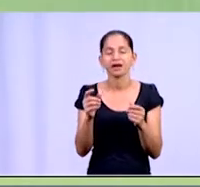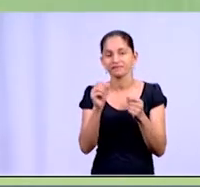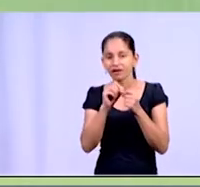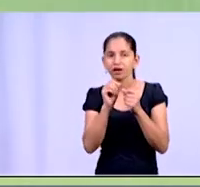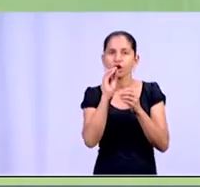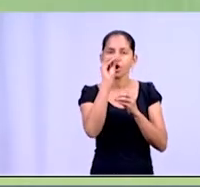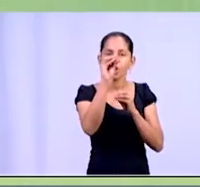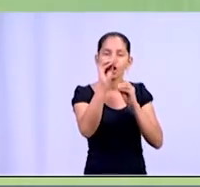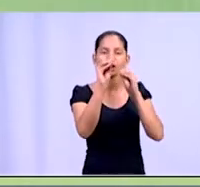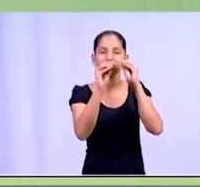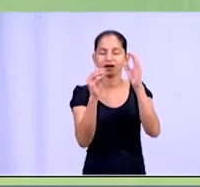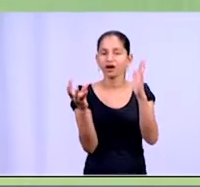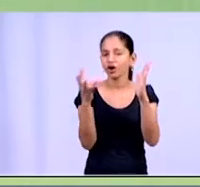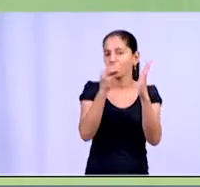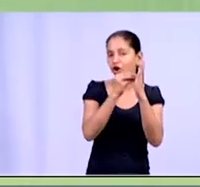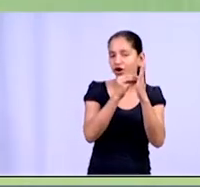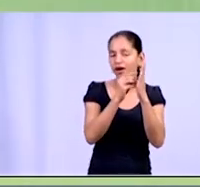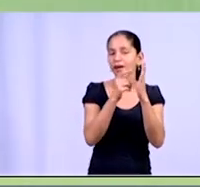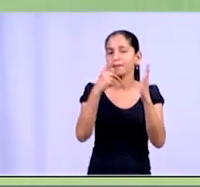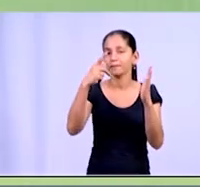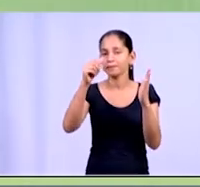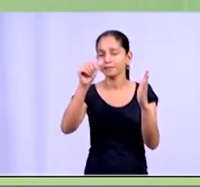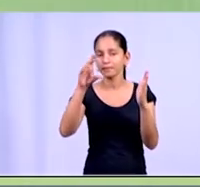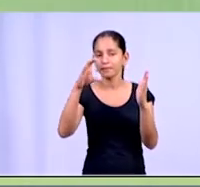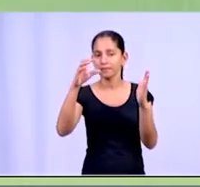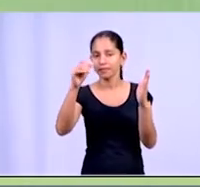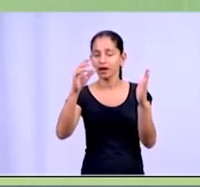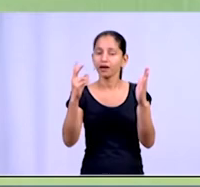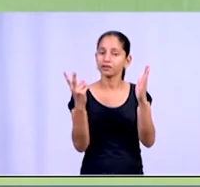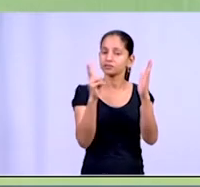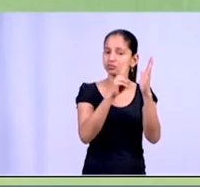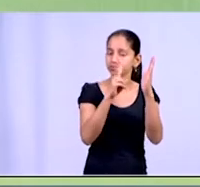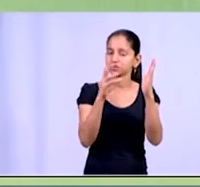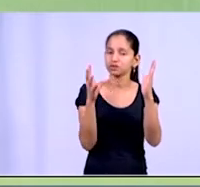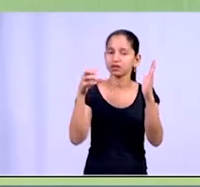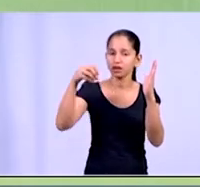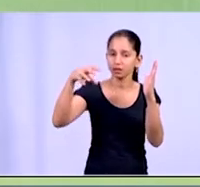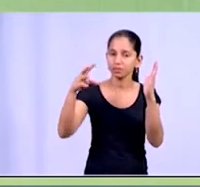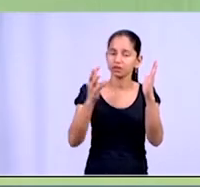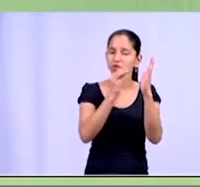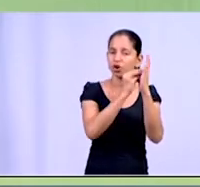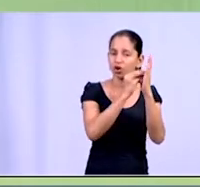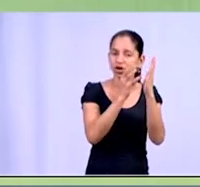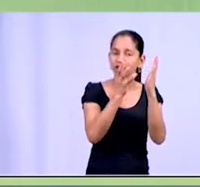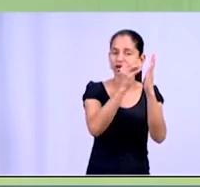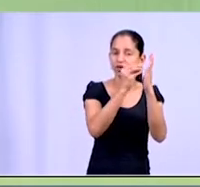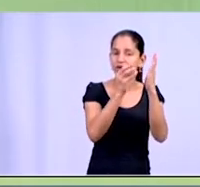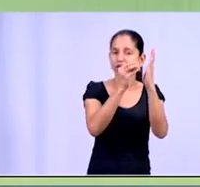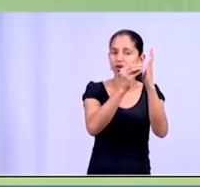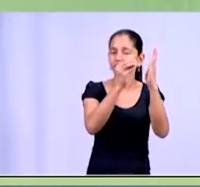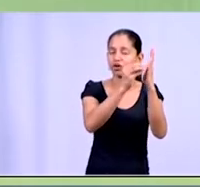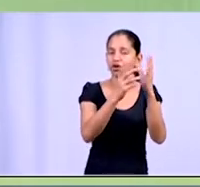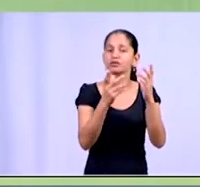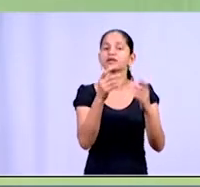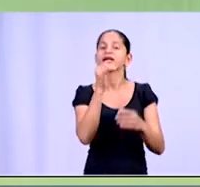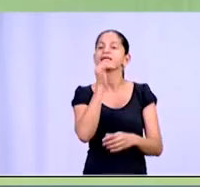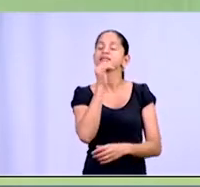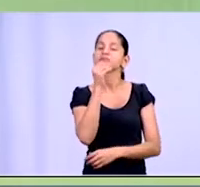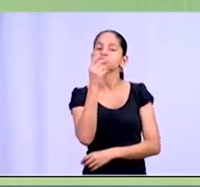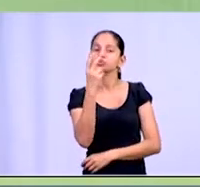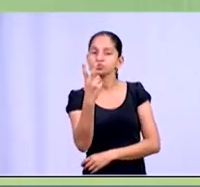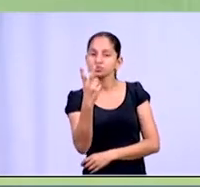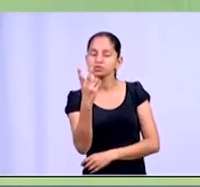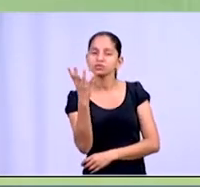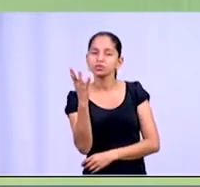Foi o que a gente fez. Então, em vez de ser uma única lâmpada, a gente começou a colocar duas lâmpadas naquele quadro. Então, com aquele quadro, vamos dizer, essas duas lâmpadas de